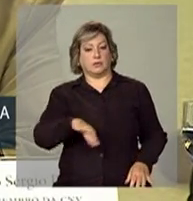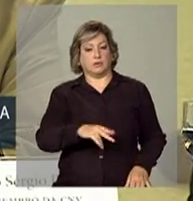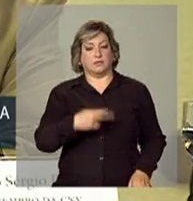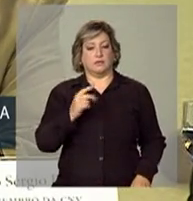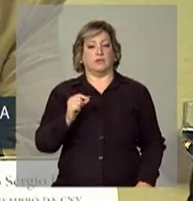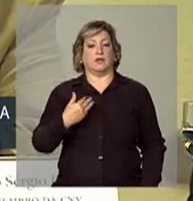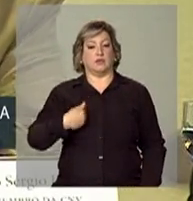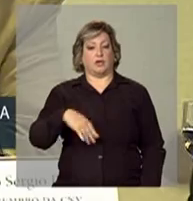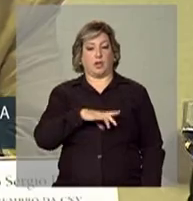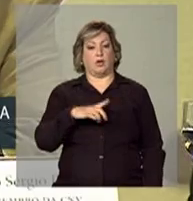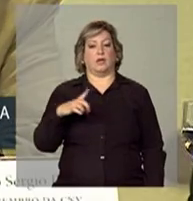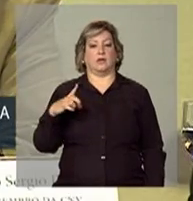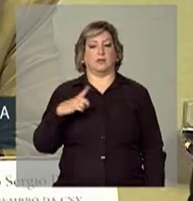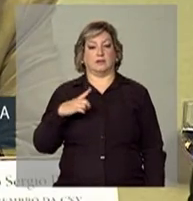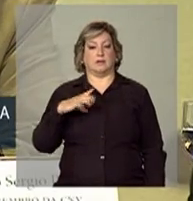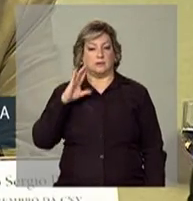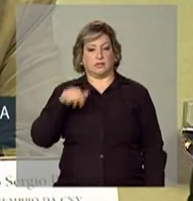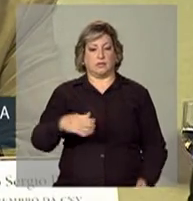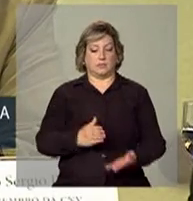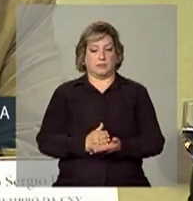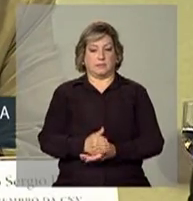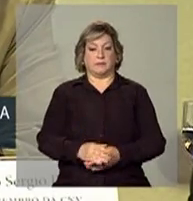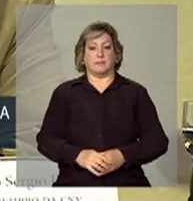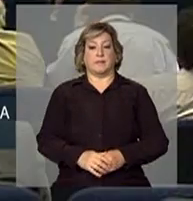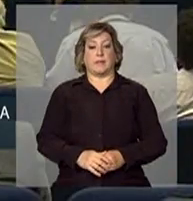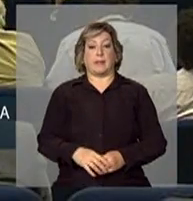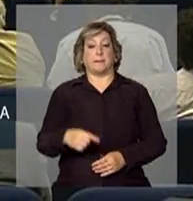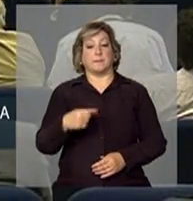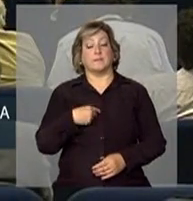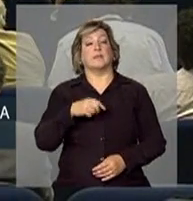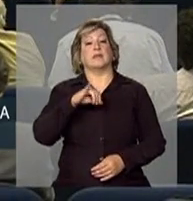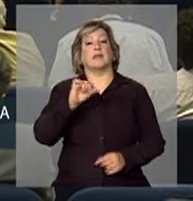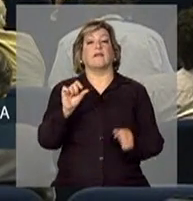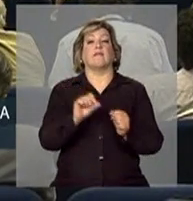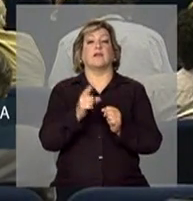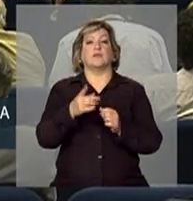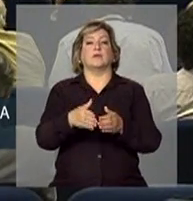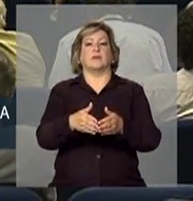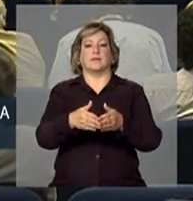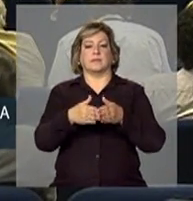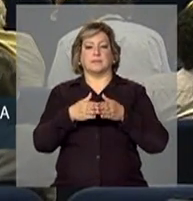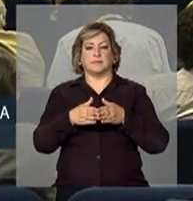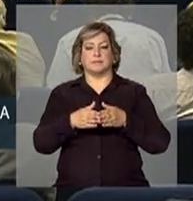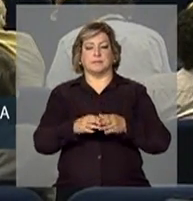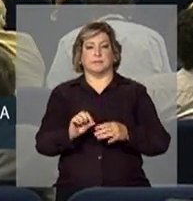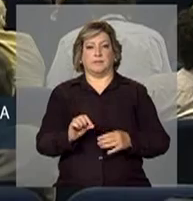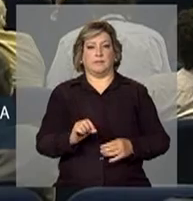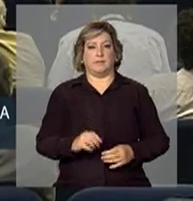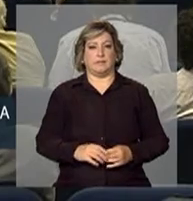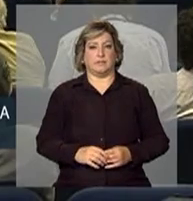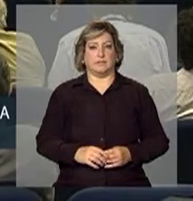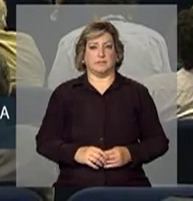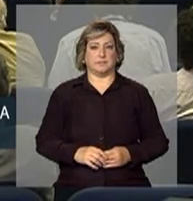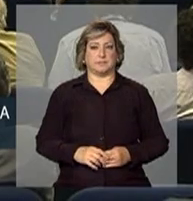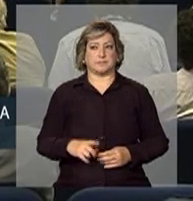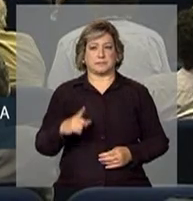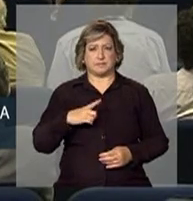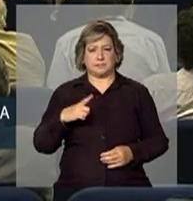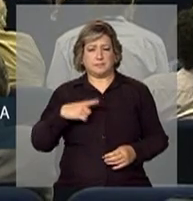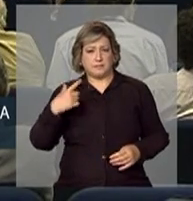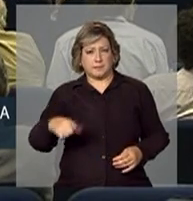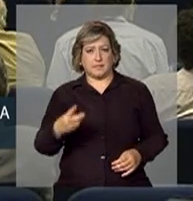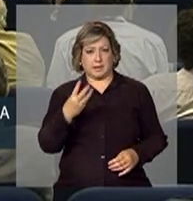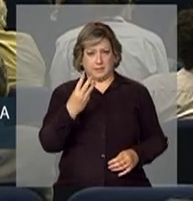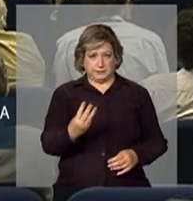nós estamos, está na nossa mira. Eu ia fazer um apelo para as três, parece que são três intervenções, que